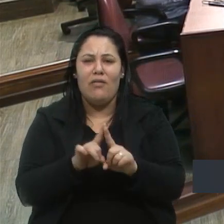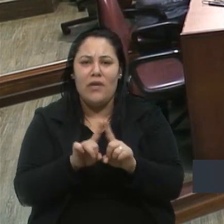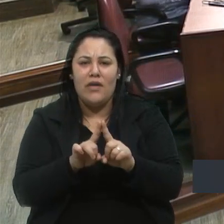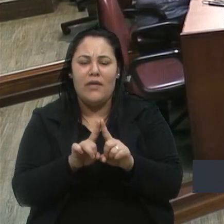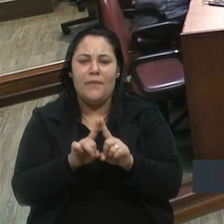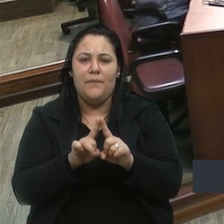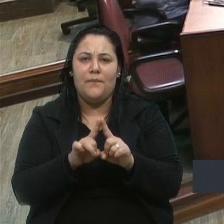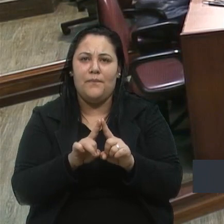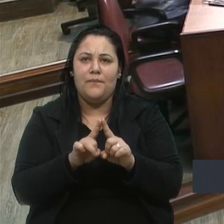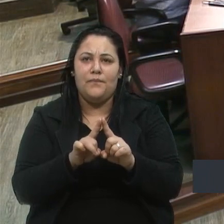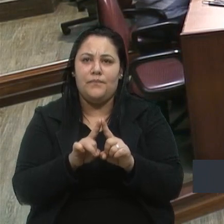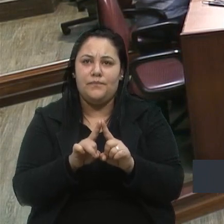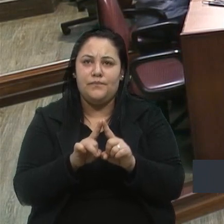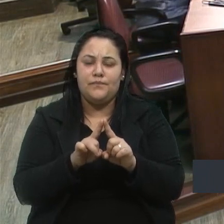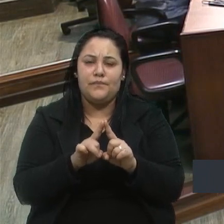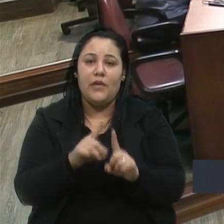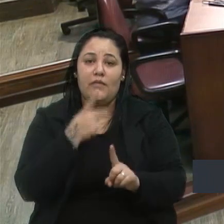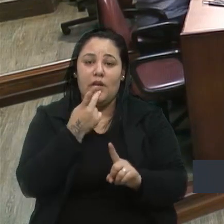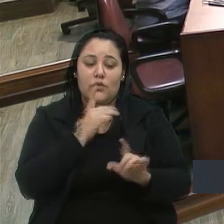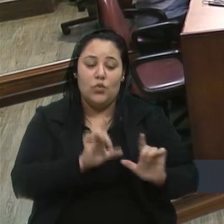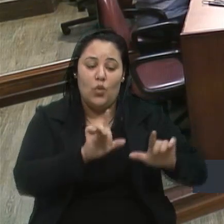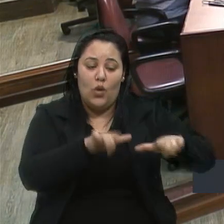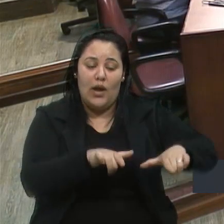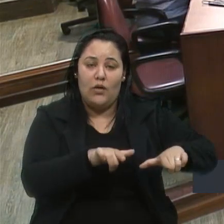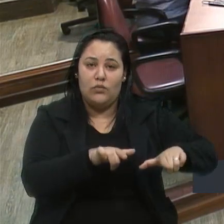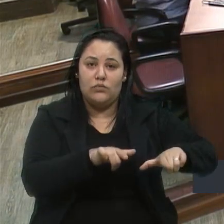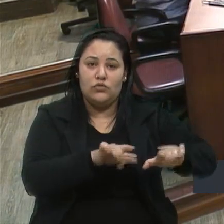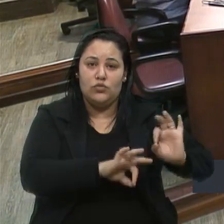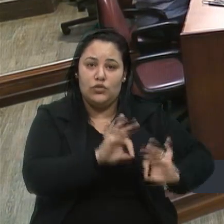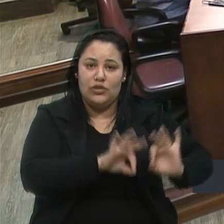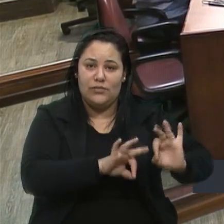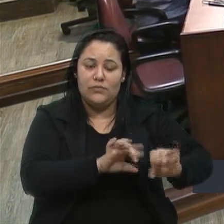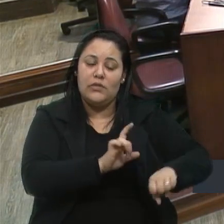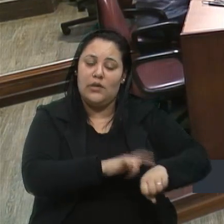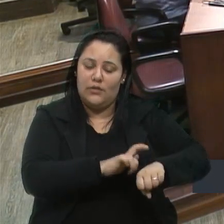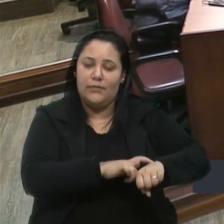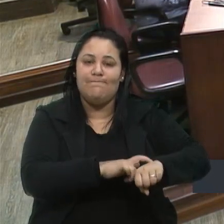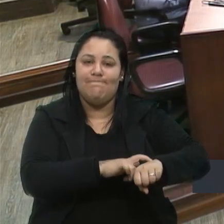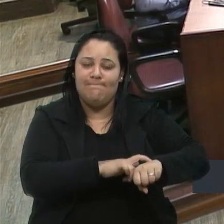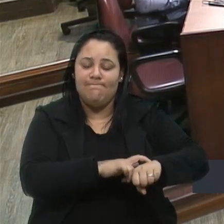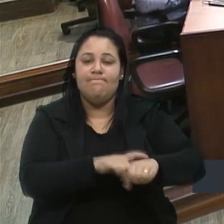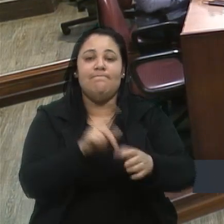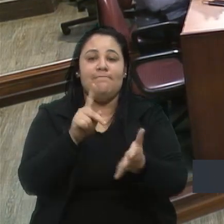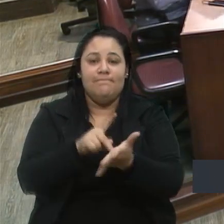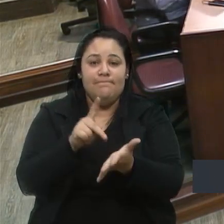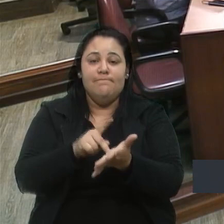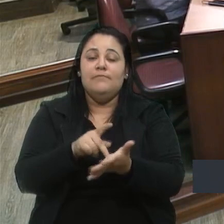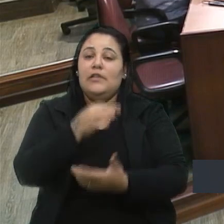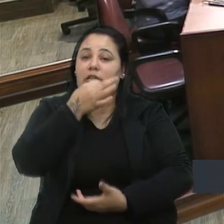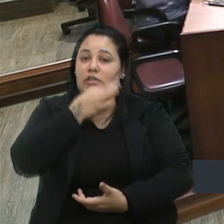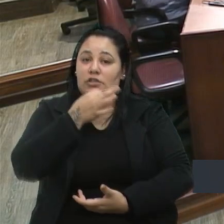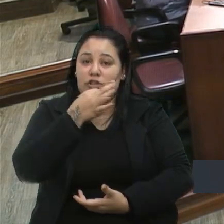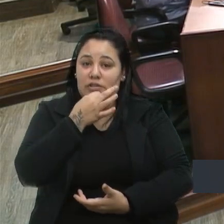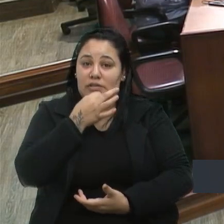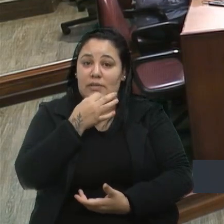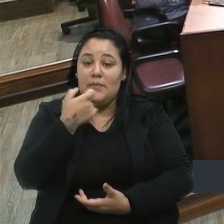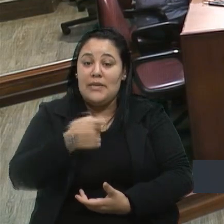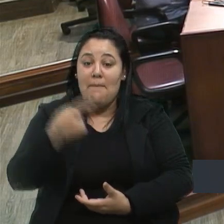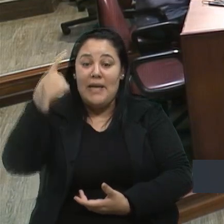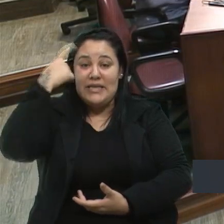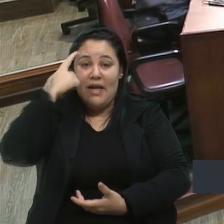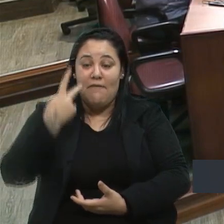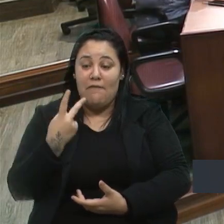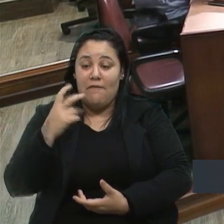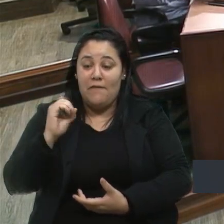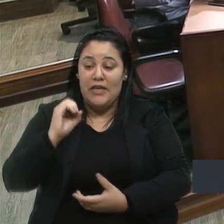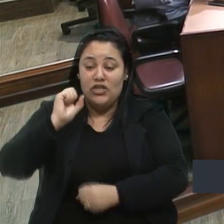à questão do banco de projetos. E está na hora realmente de Caxias do Sul pensar 20 anos, não só, vamos dizer